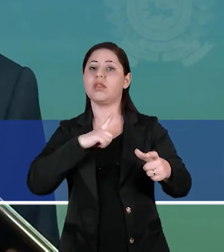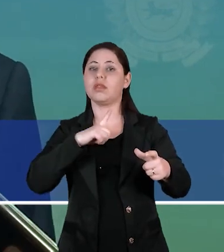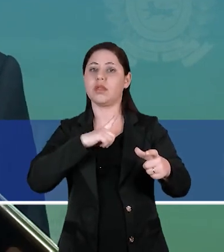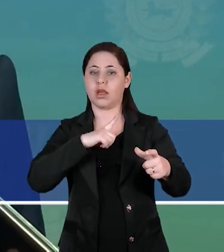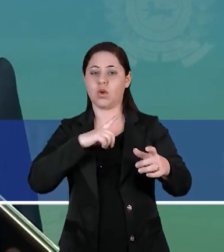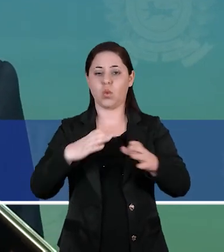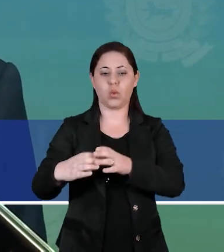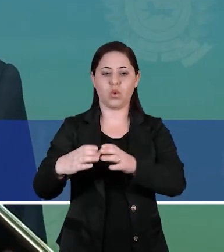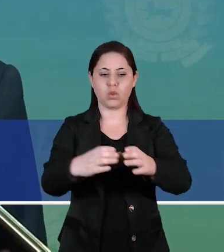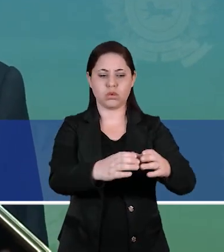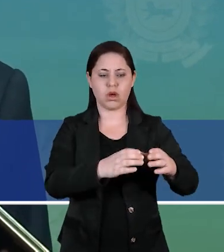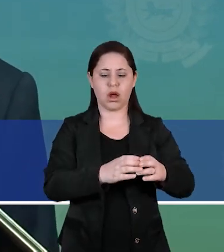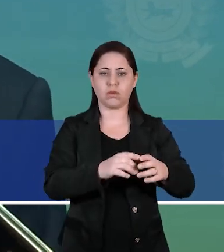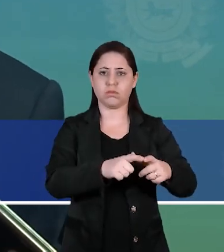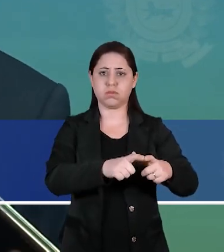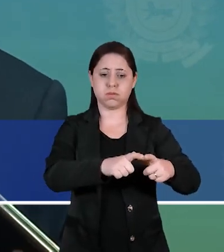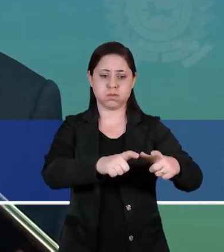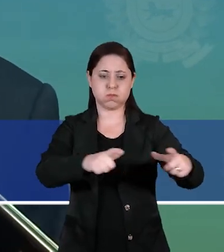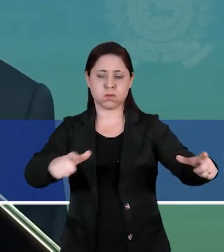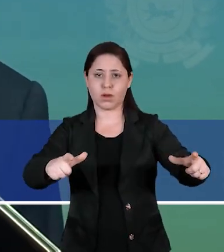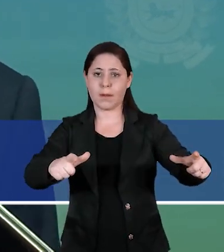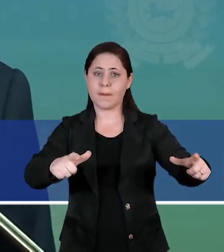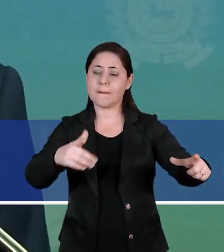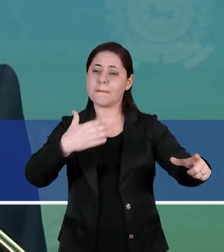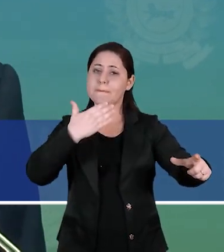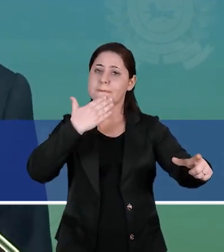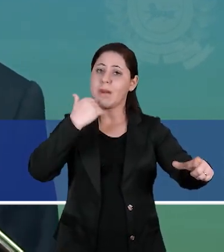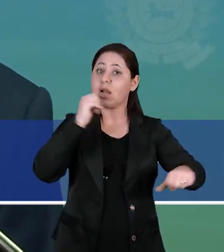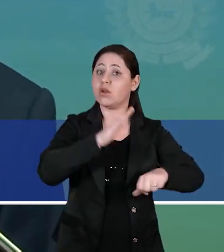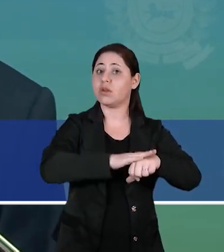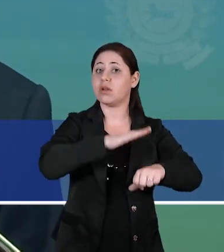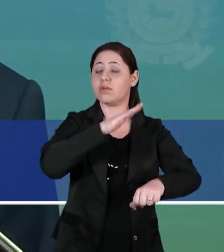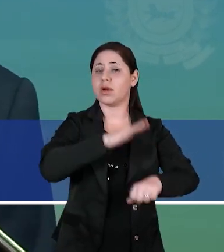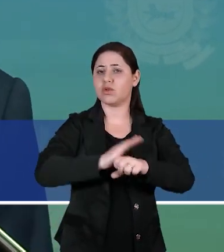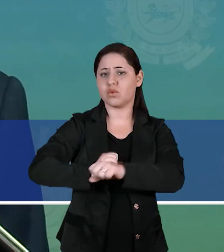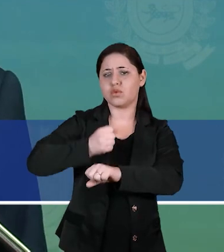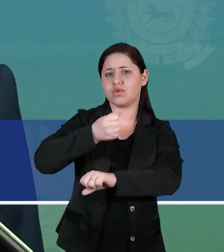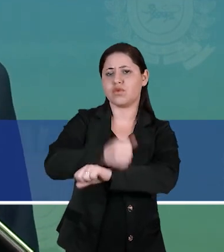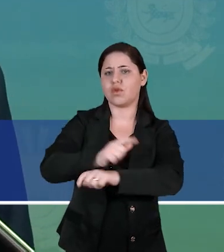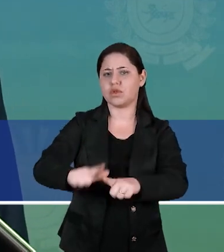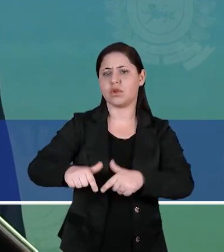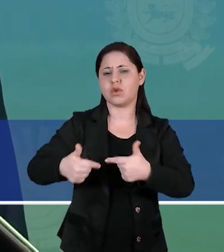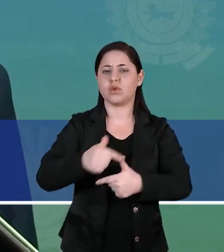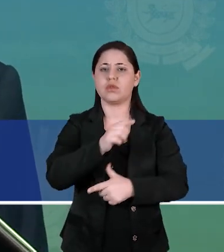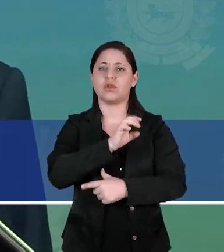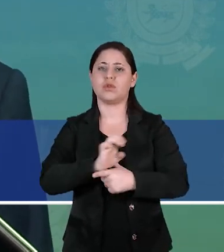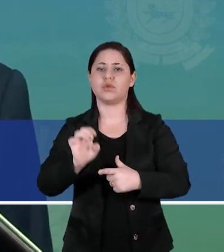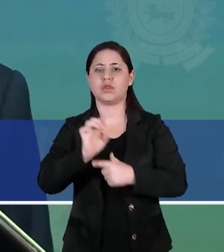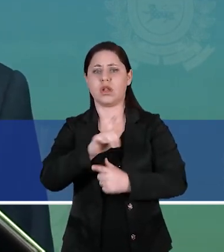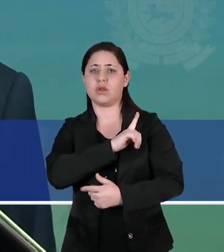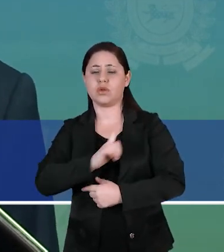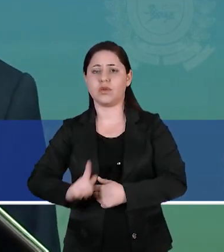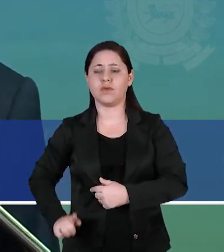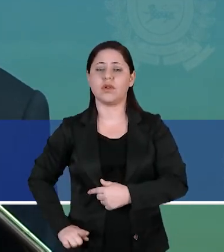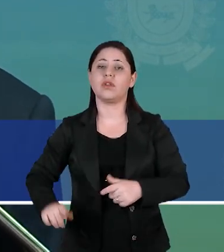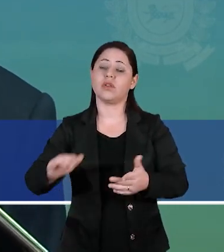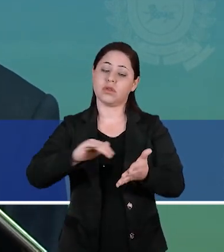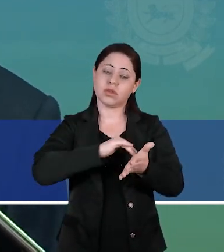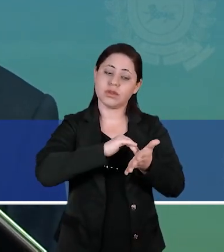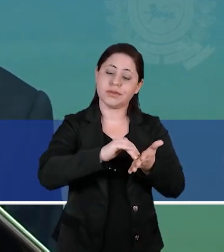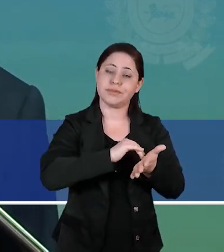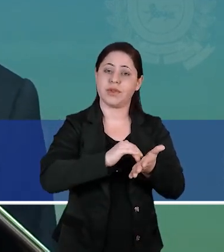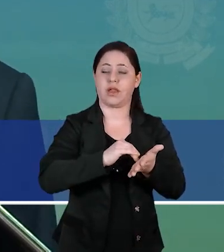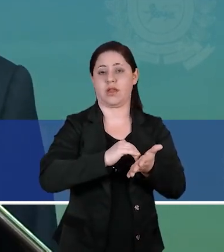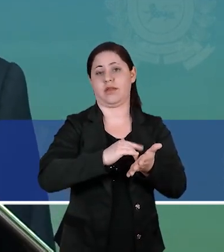nós temos espaços muito grandes para poder melhorar mais ainda. Um esforço concentrado do governo do Estado, materializado